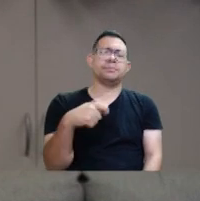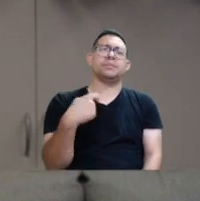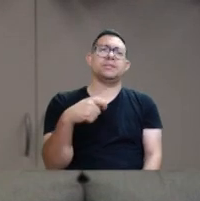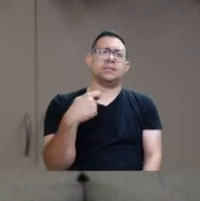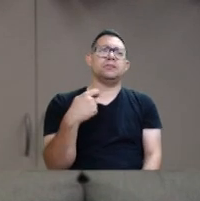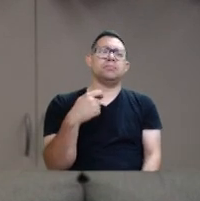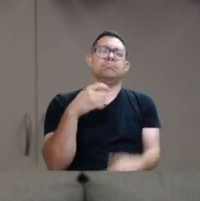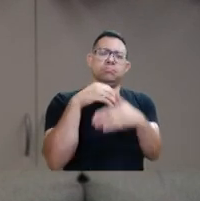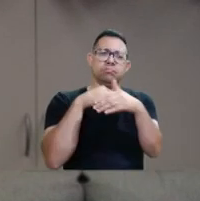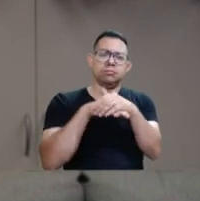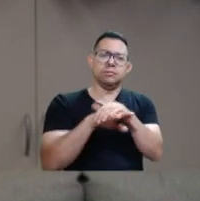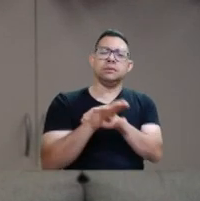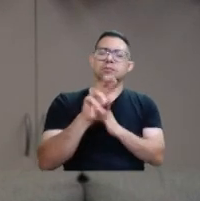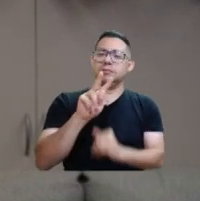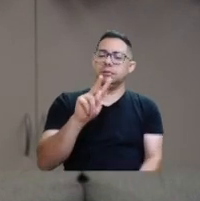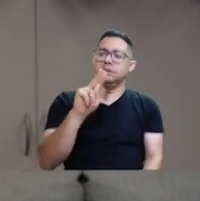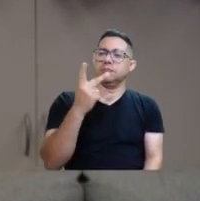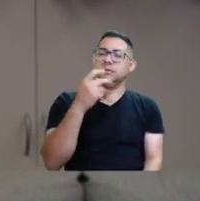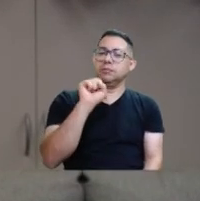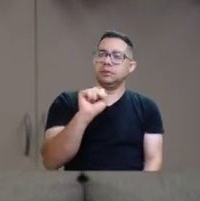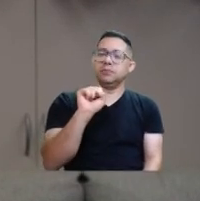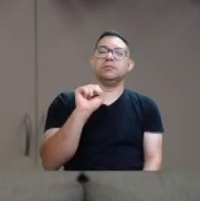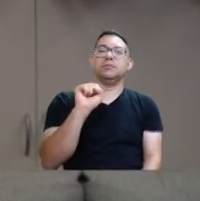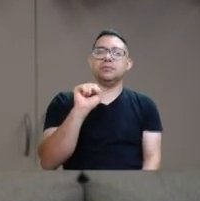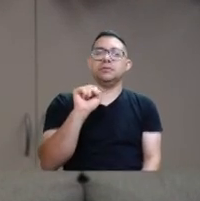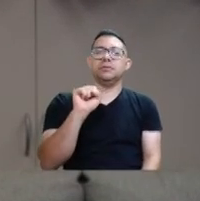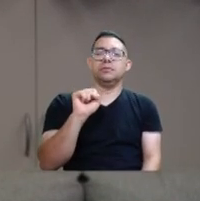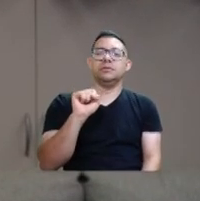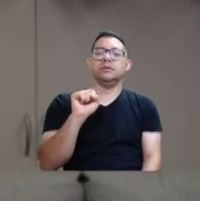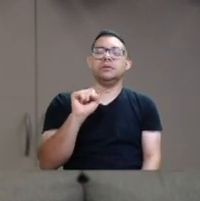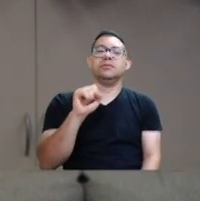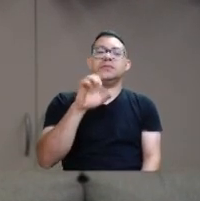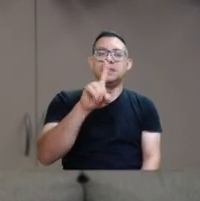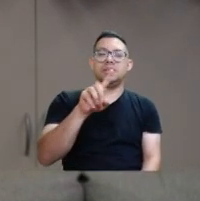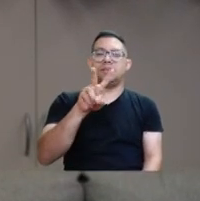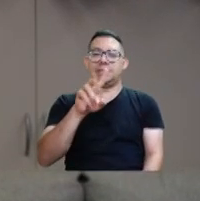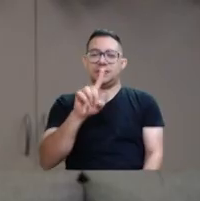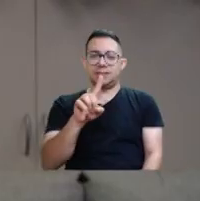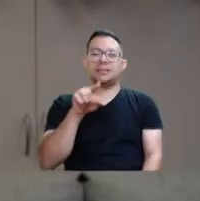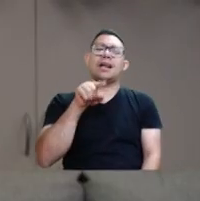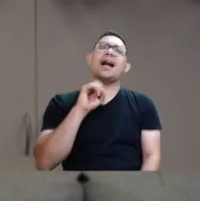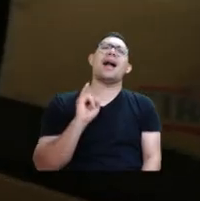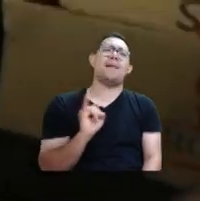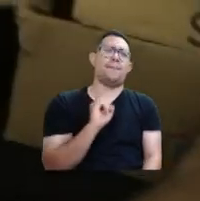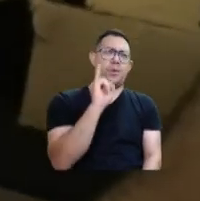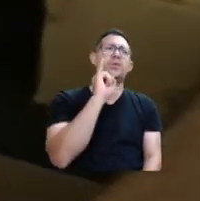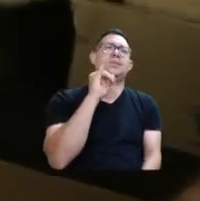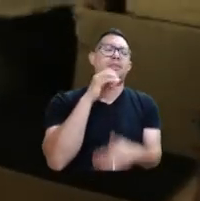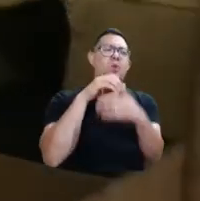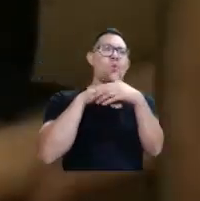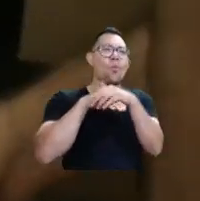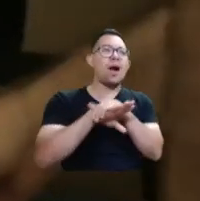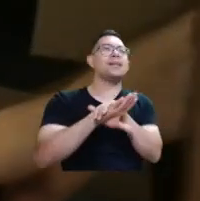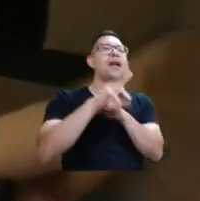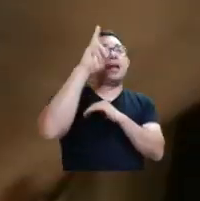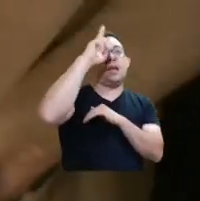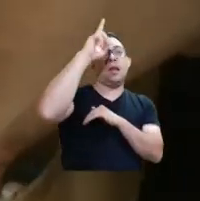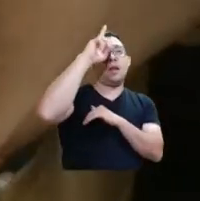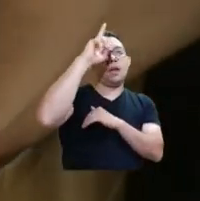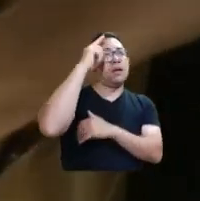conectividade, eu acho que manter vivo a fita física de VHS, a fita